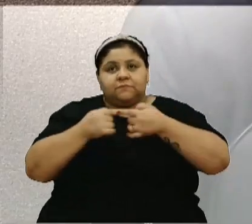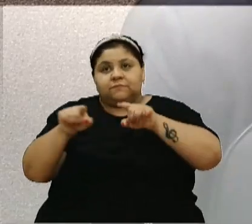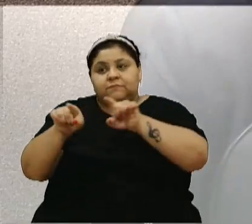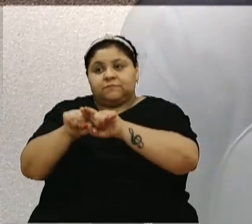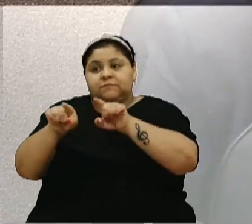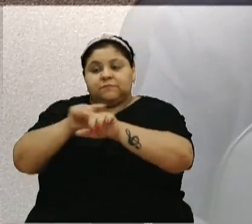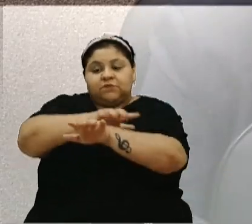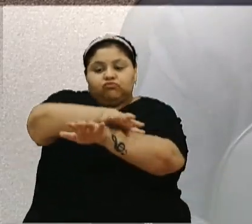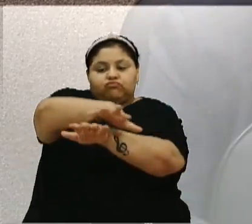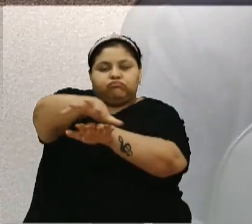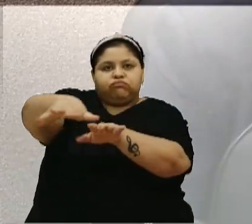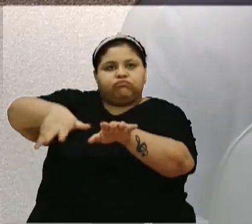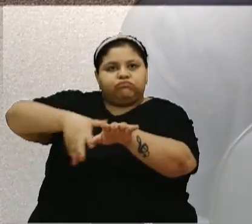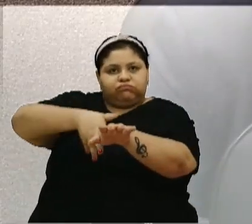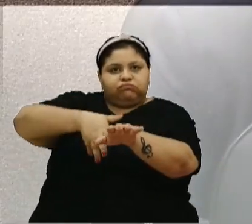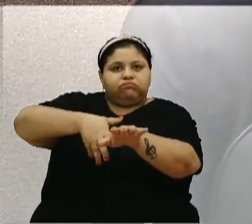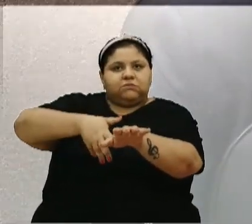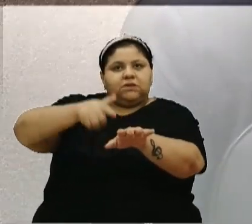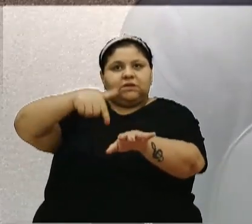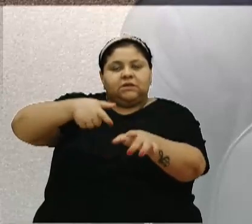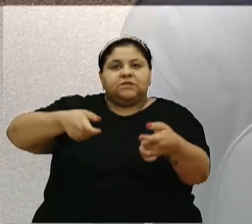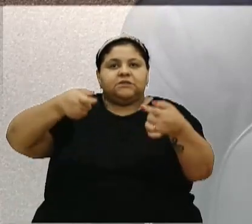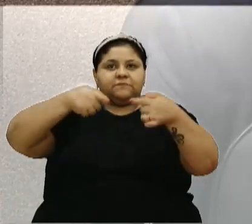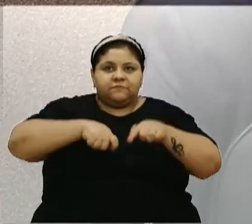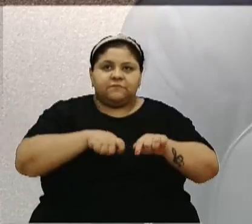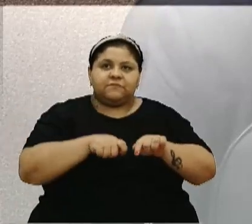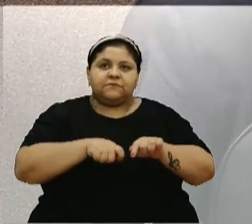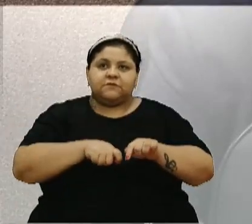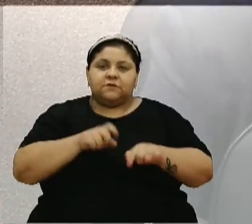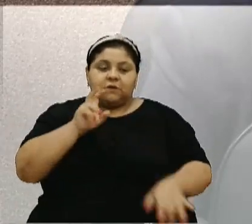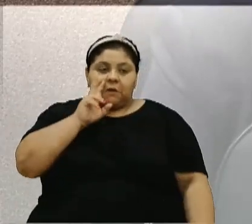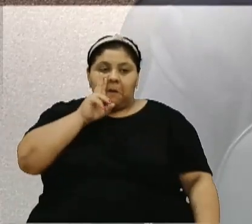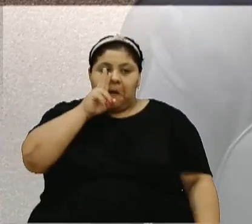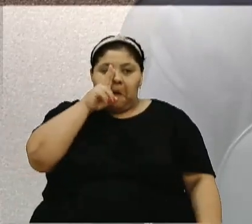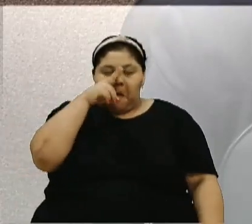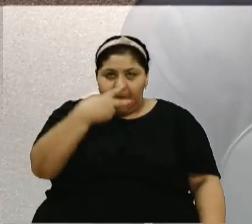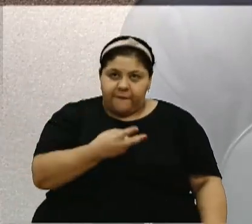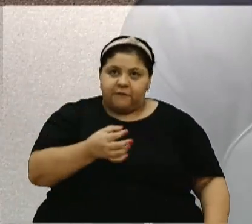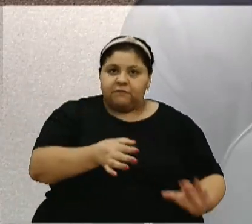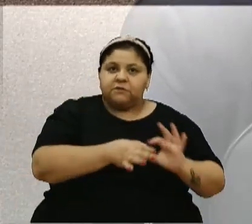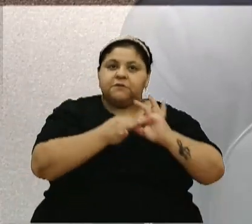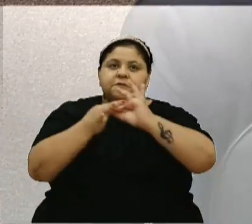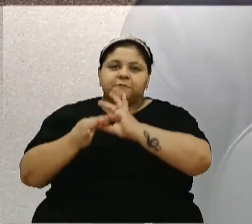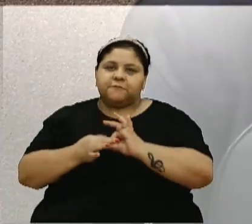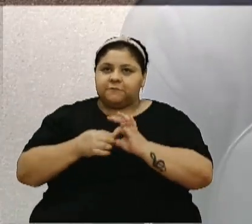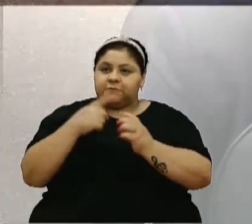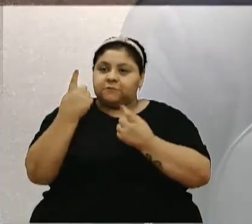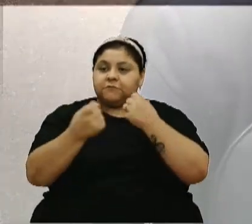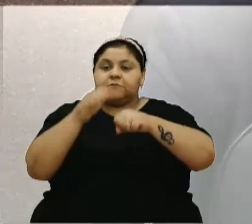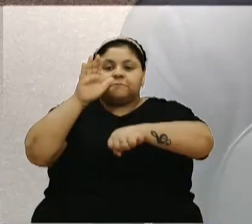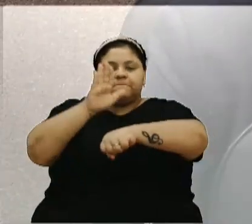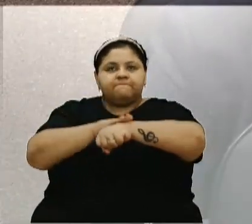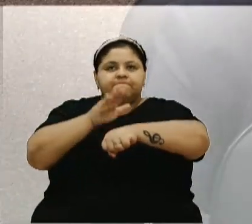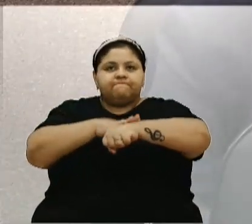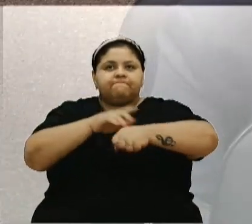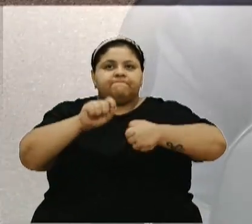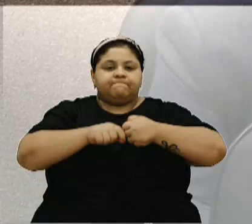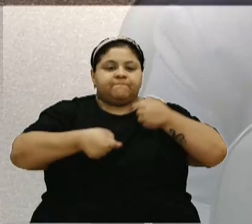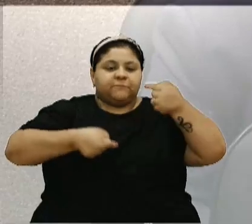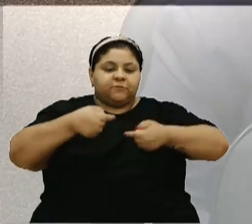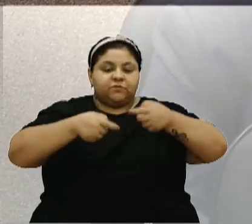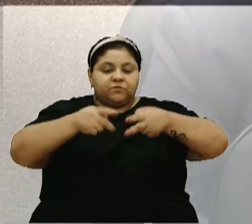de toda uma região. E a gente precisa, sem dúvida alguma, fortalecer, e inclusive, né, em alguns momentos se fez uma discussão